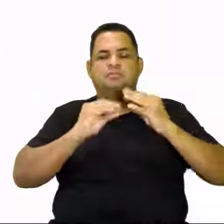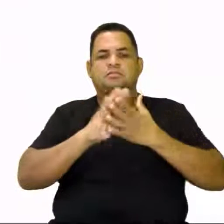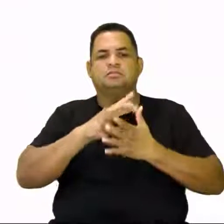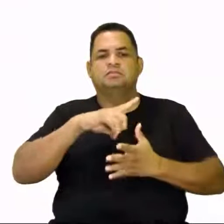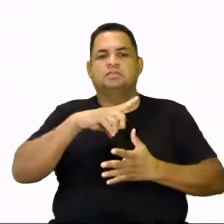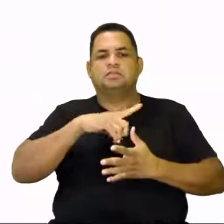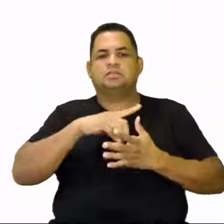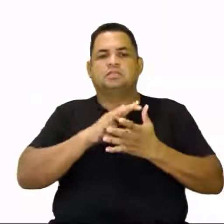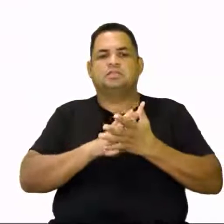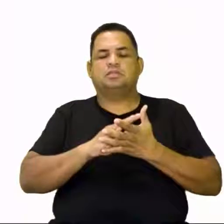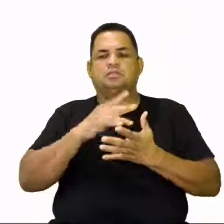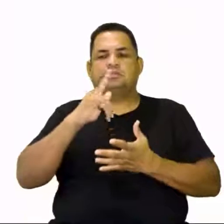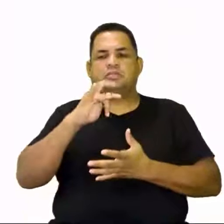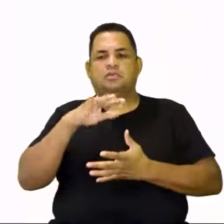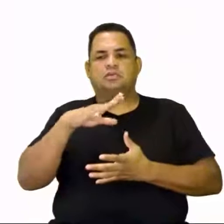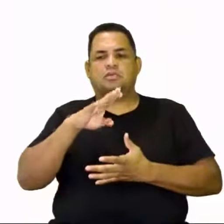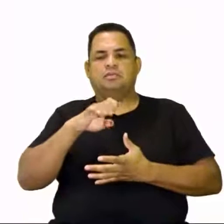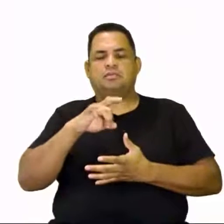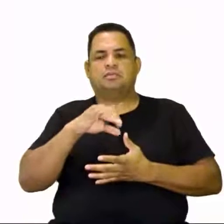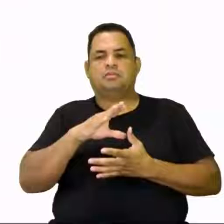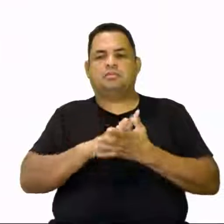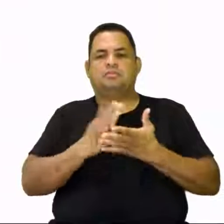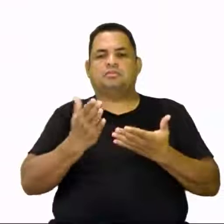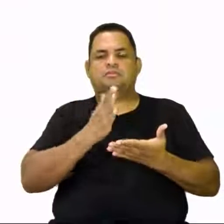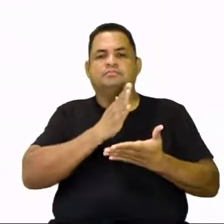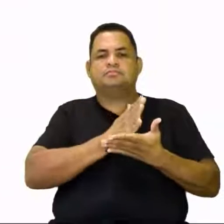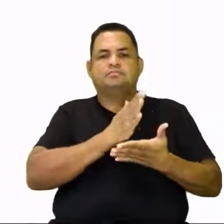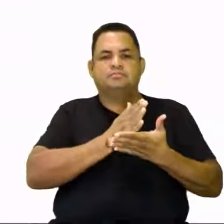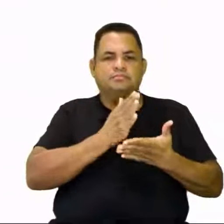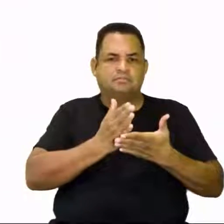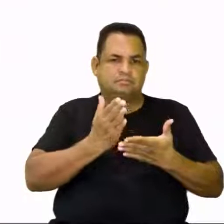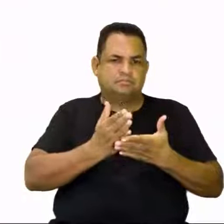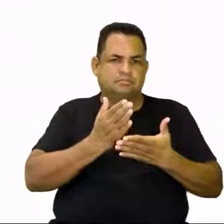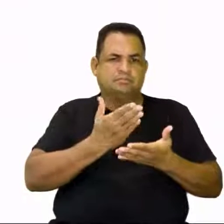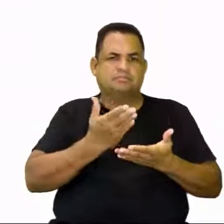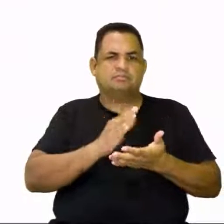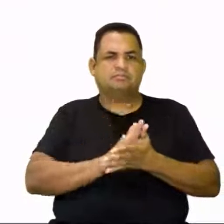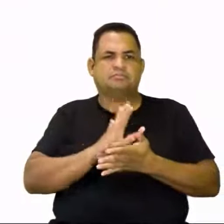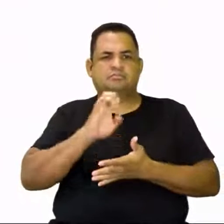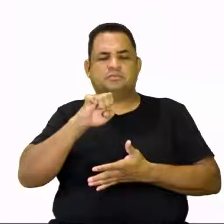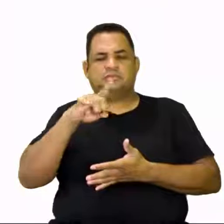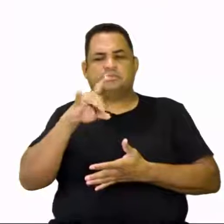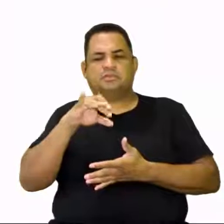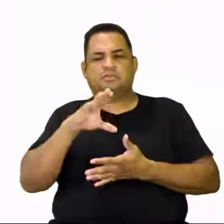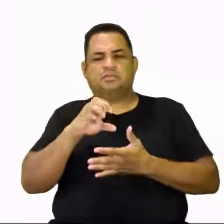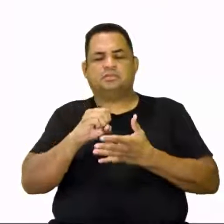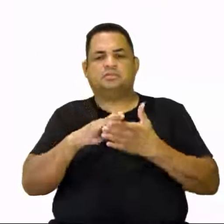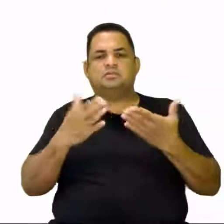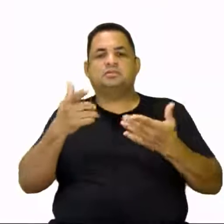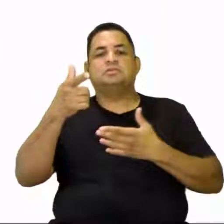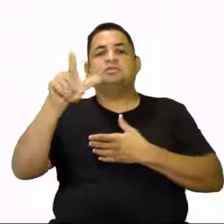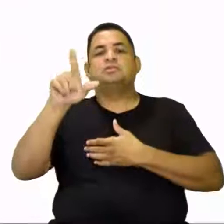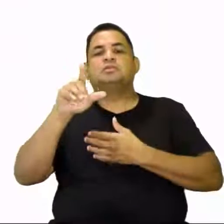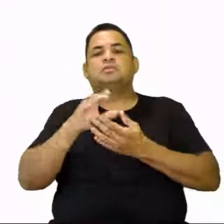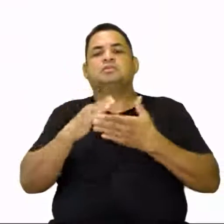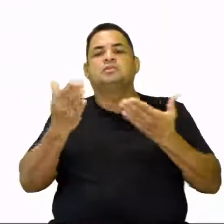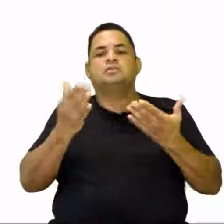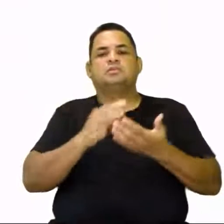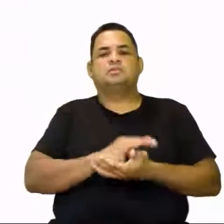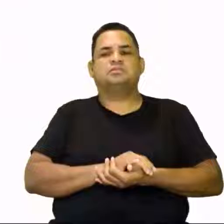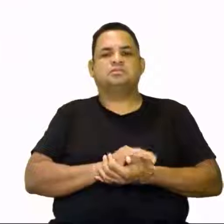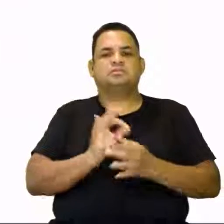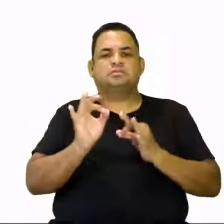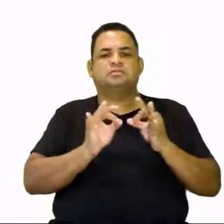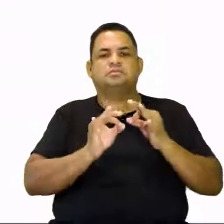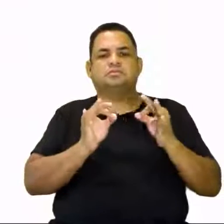Polímero significa você tem partes que chamamos mero, e uma parte com outra parte com outra pó vai